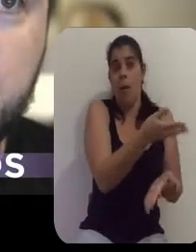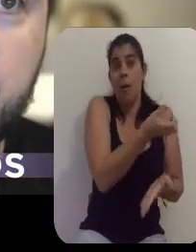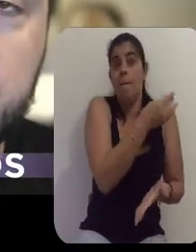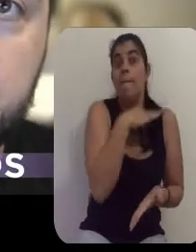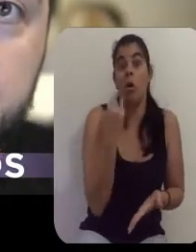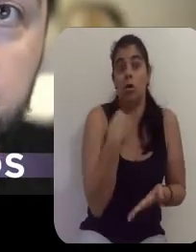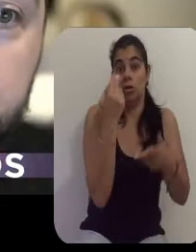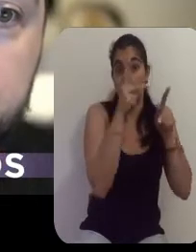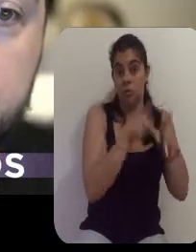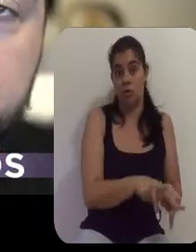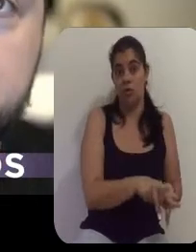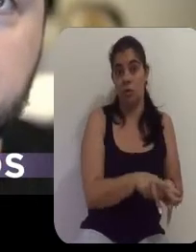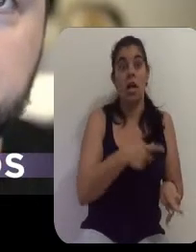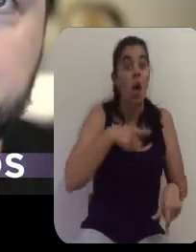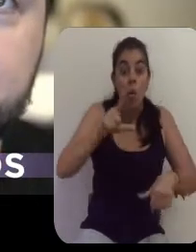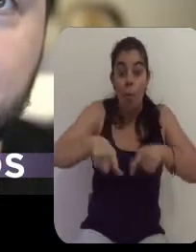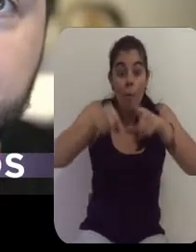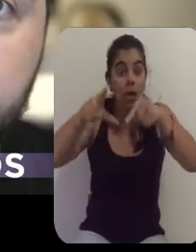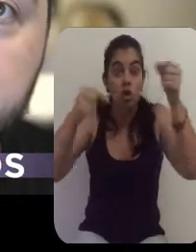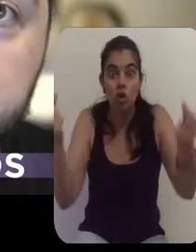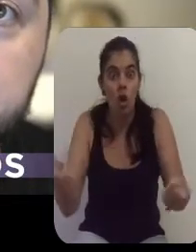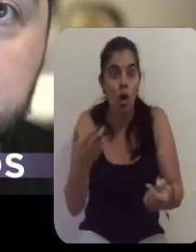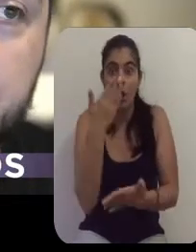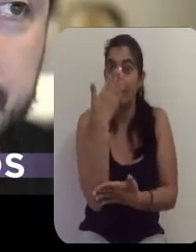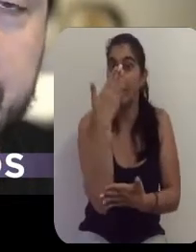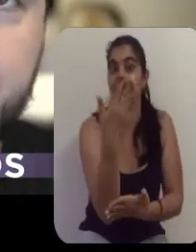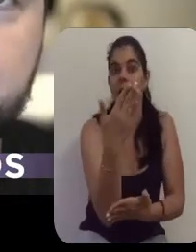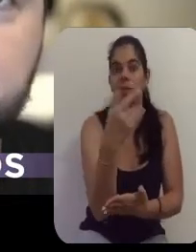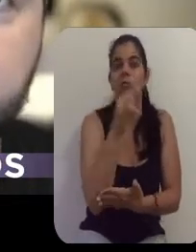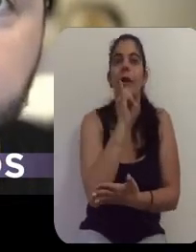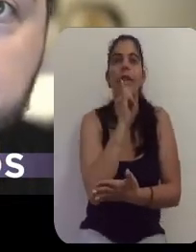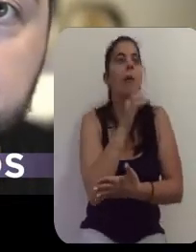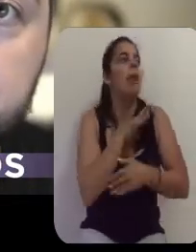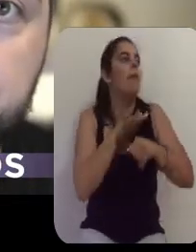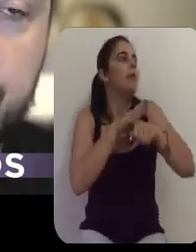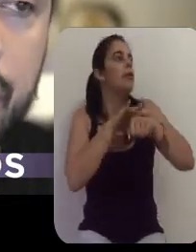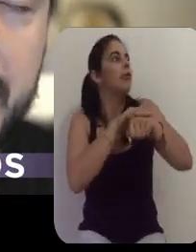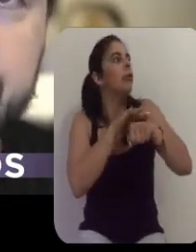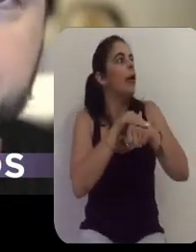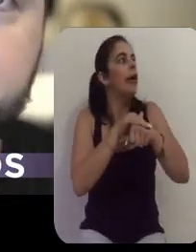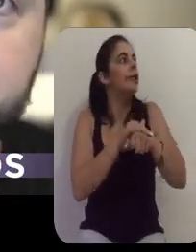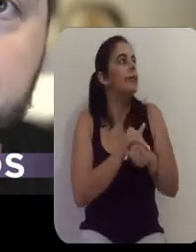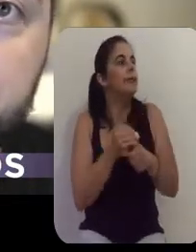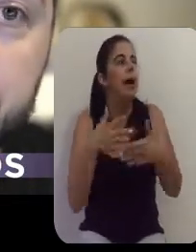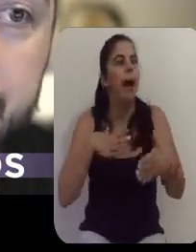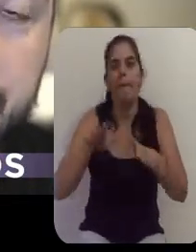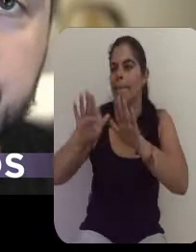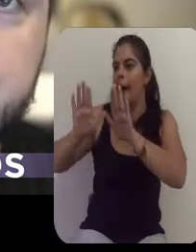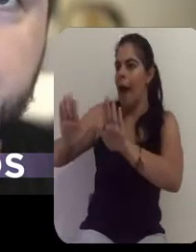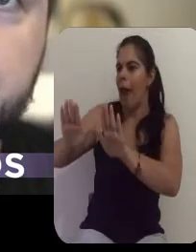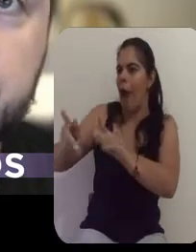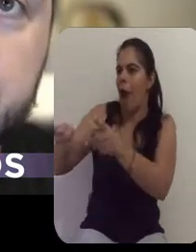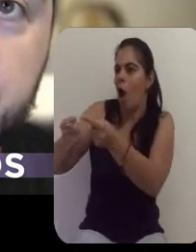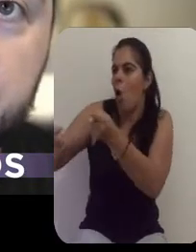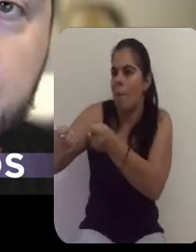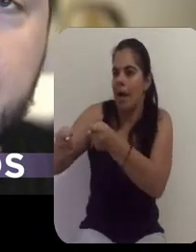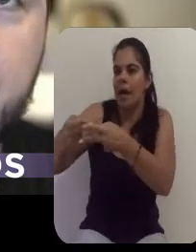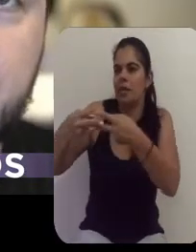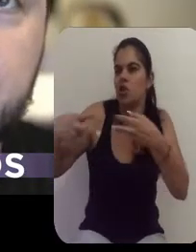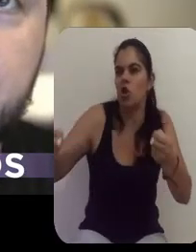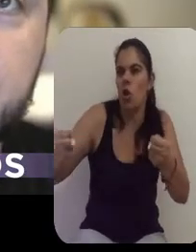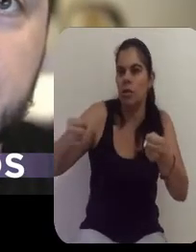Tá? Então, quando alguém discute se é uma doença leve ou não, se a gente deveria parar ou não, se o comércio deveria parar ou não, se as coisas deveriam acontecer ou